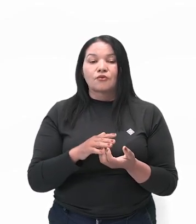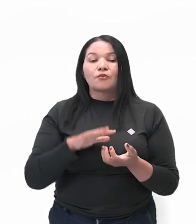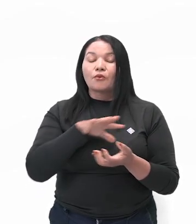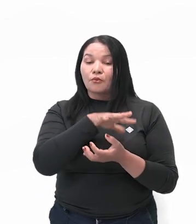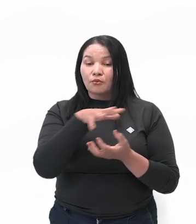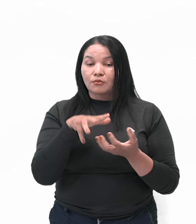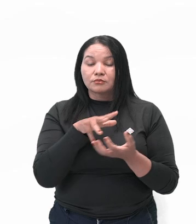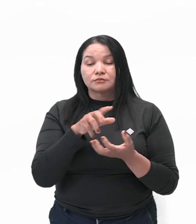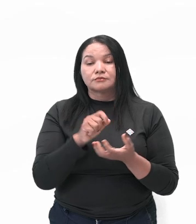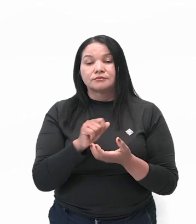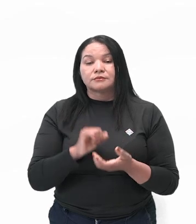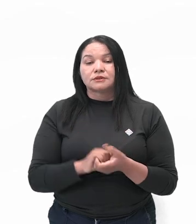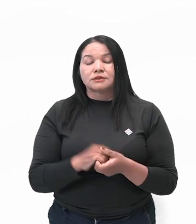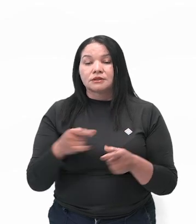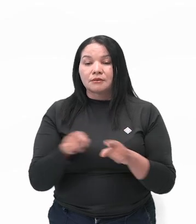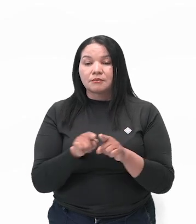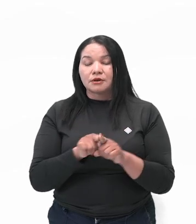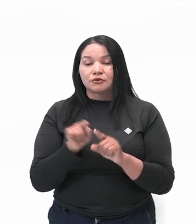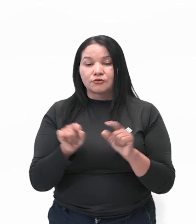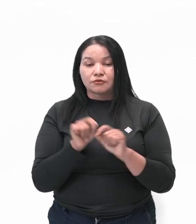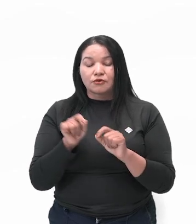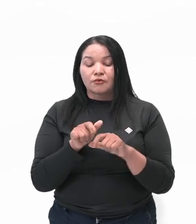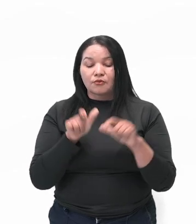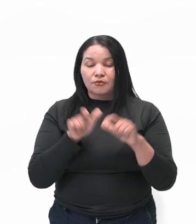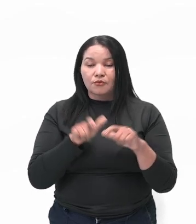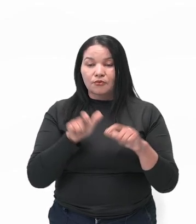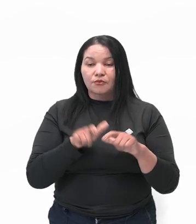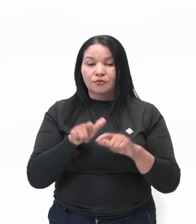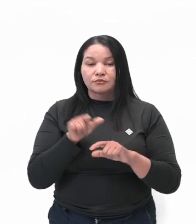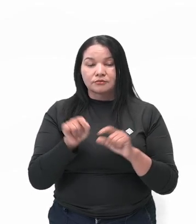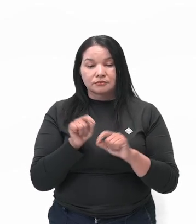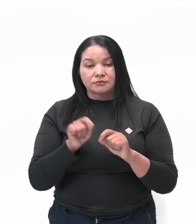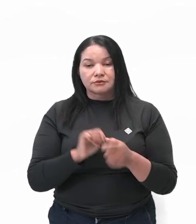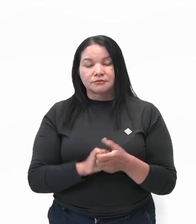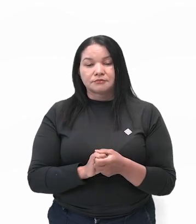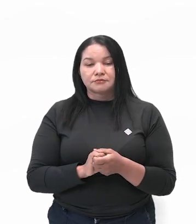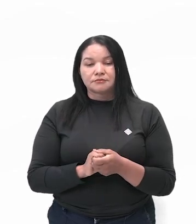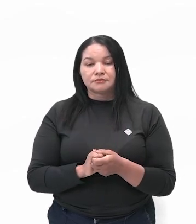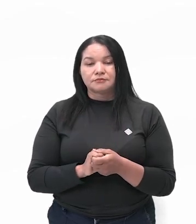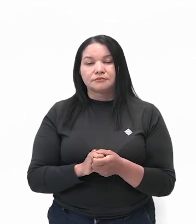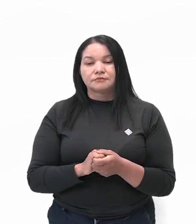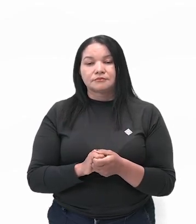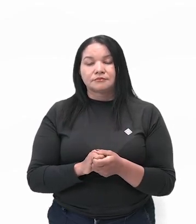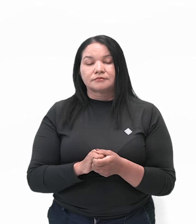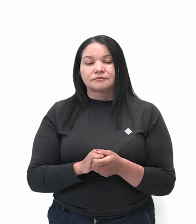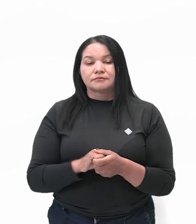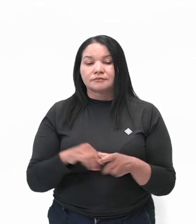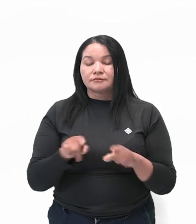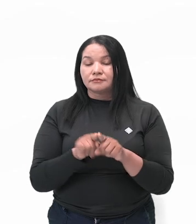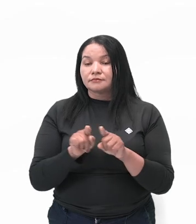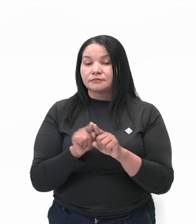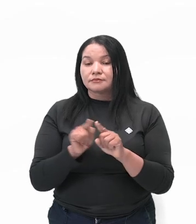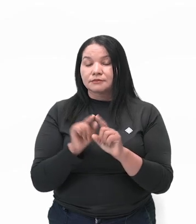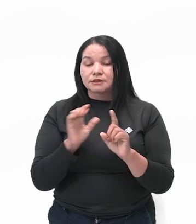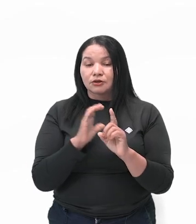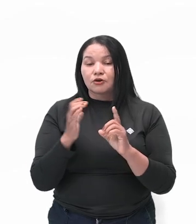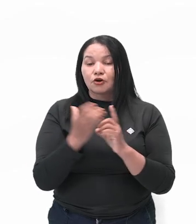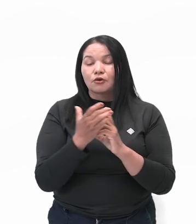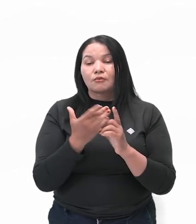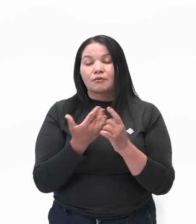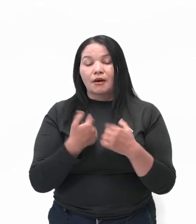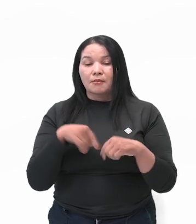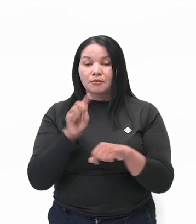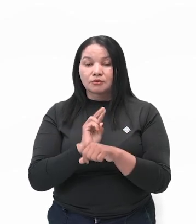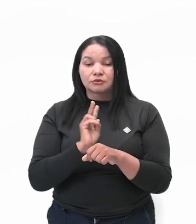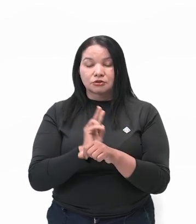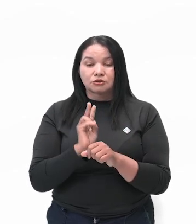local communities. Local communities, comunidade. Ou seja, para proteger a